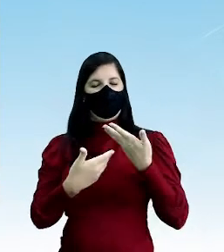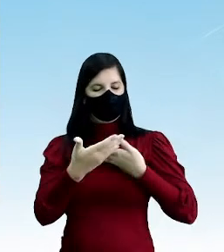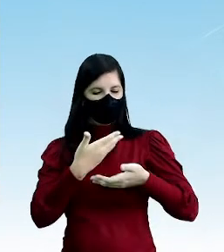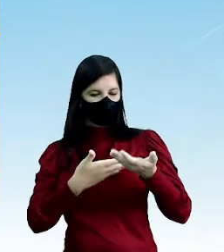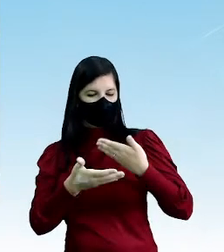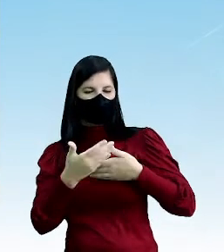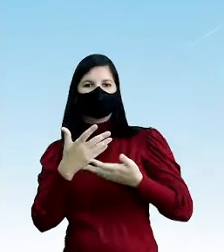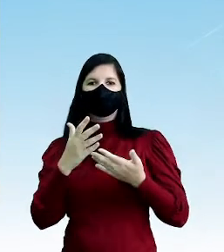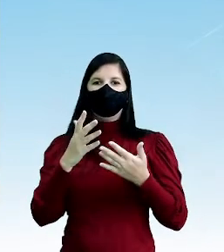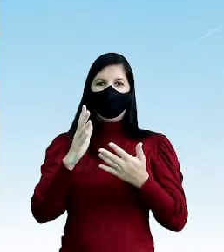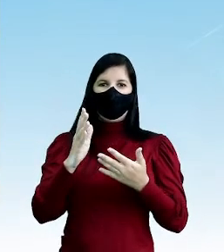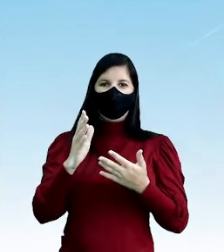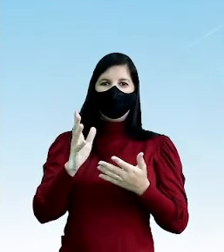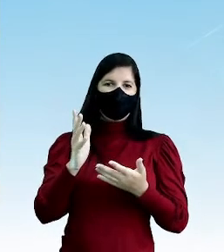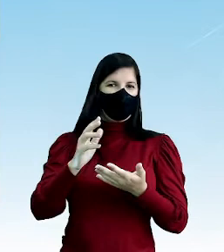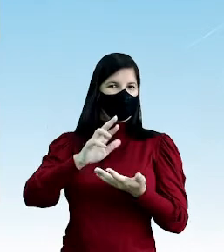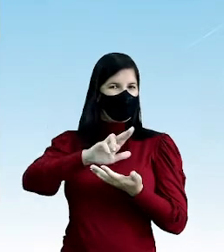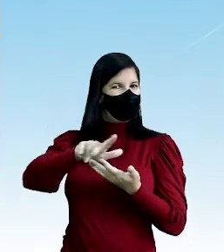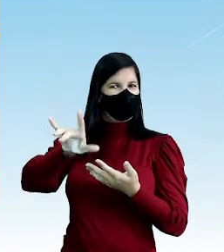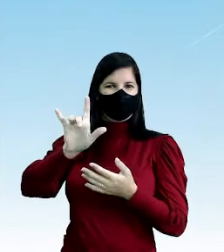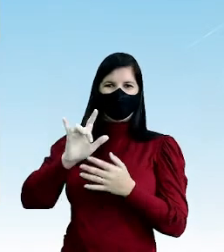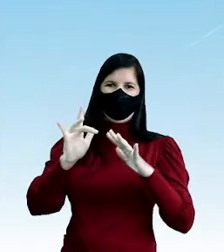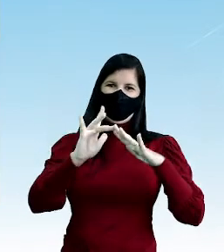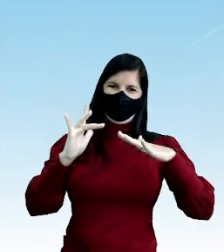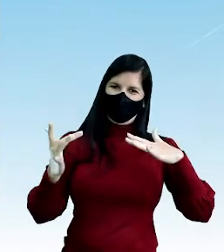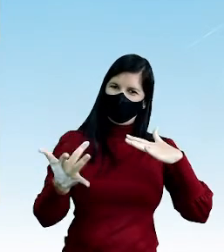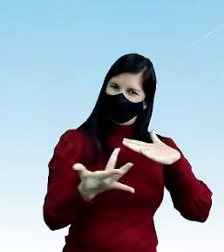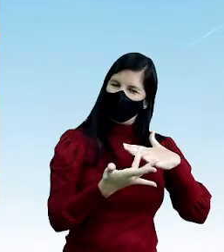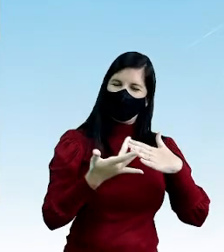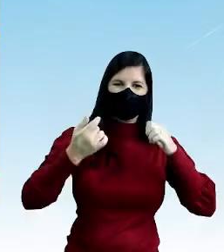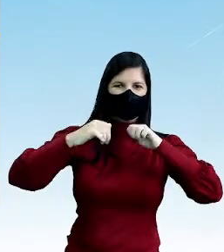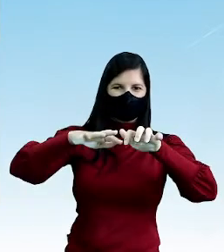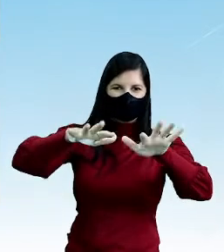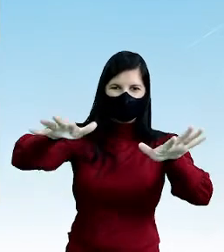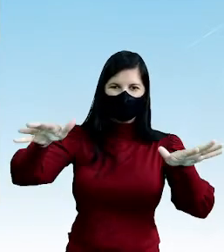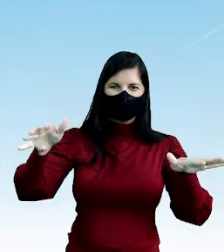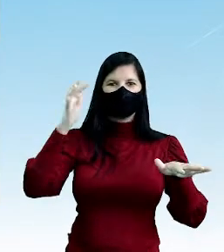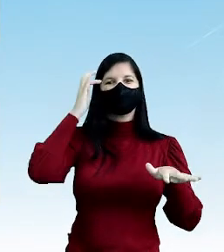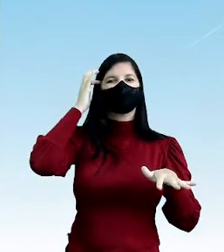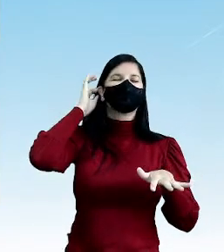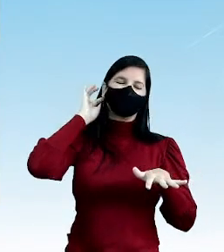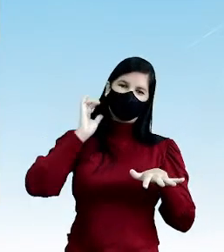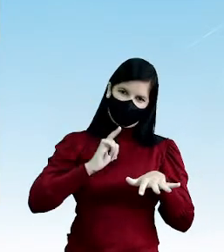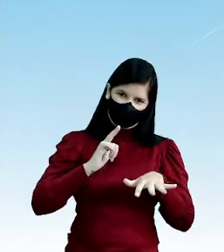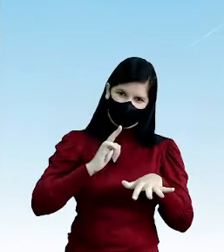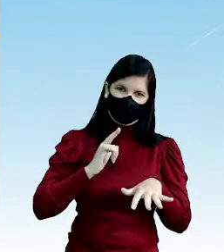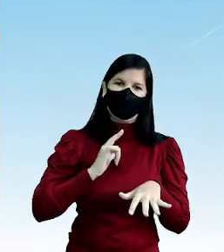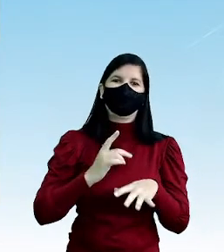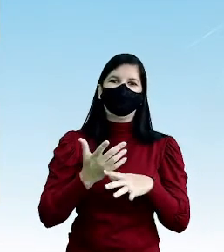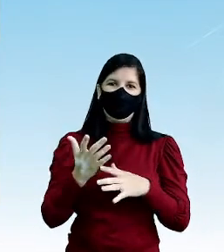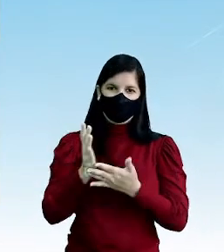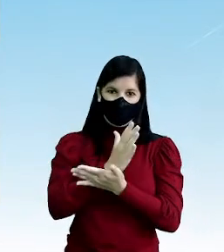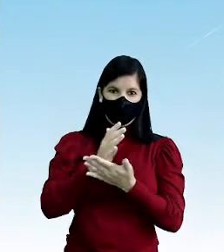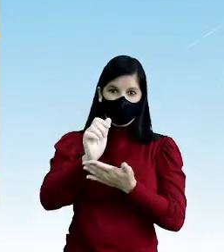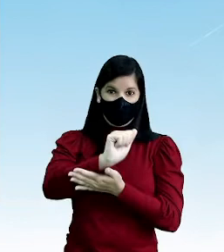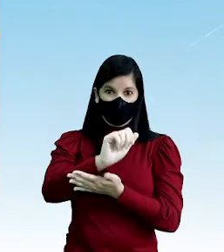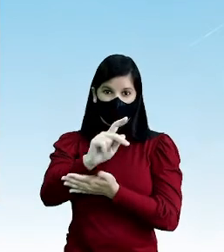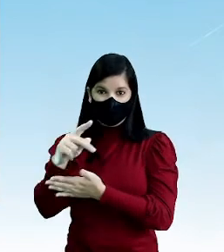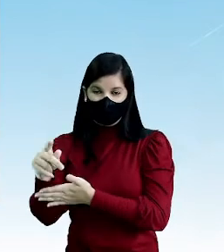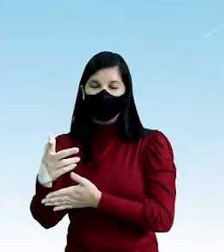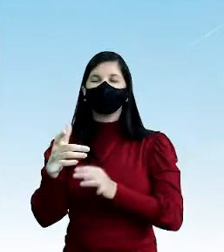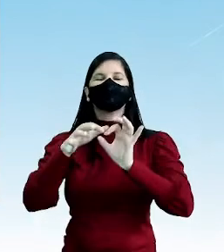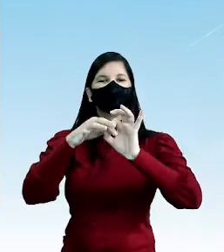várias expressões, em várias redes sociais, né, as pessoas que têm até streaming, né, aplicativos propício,